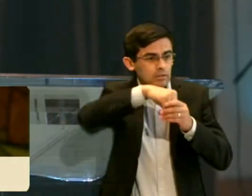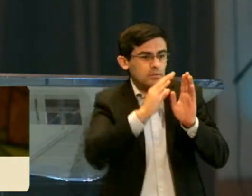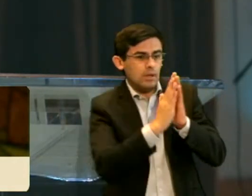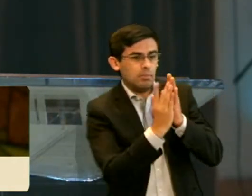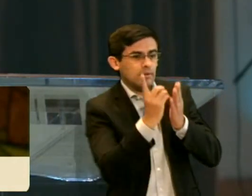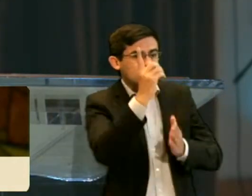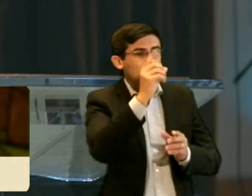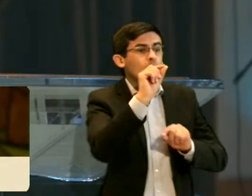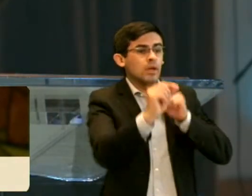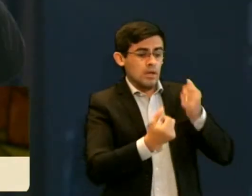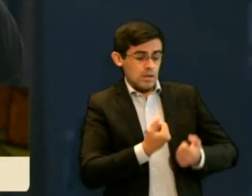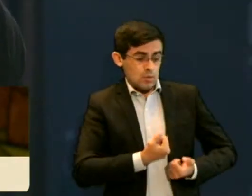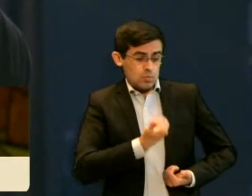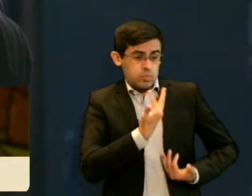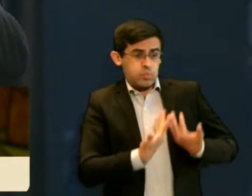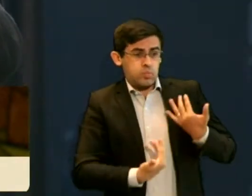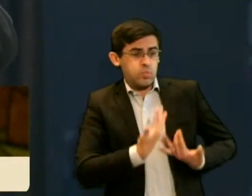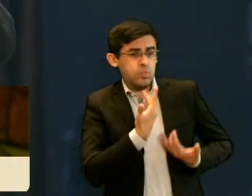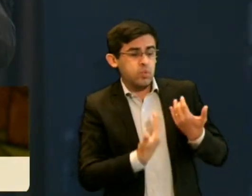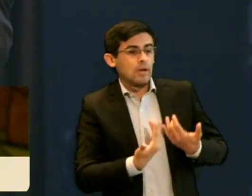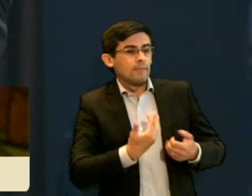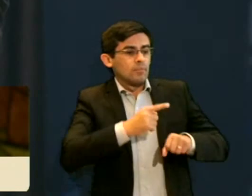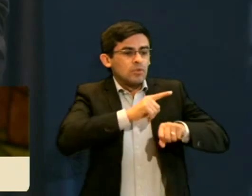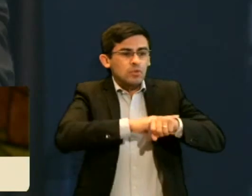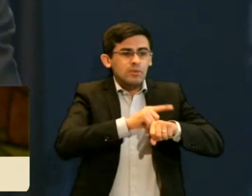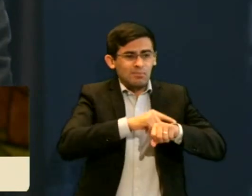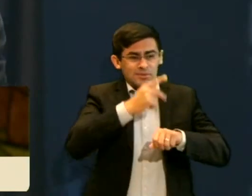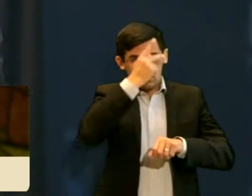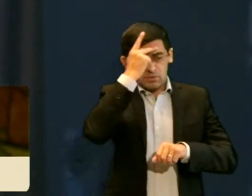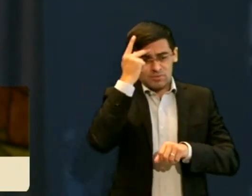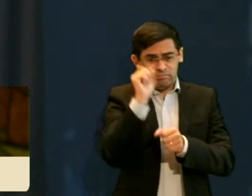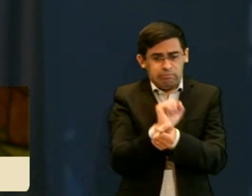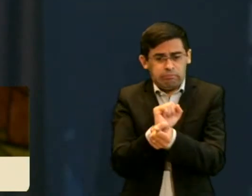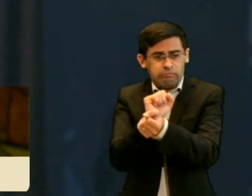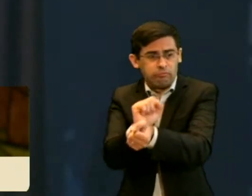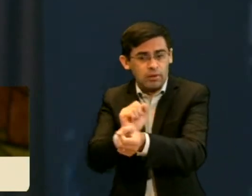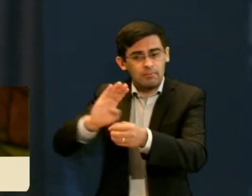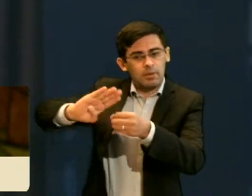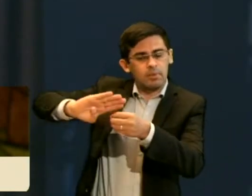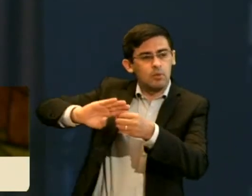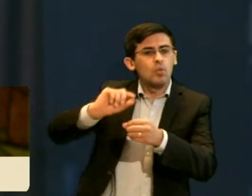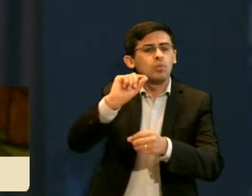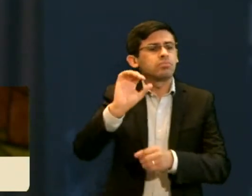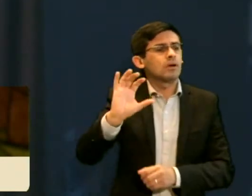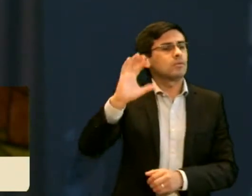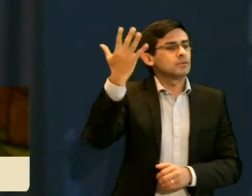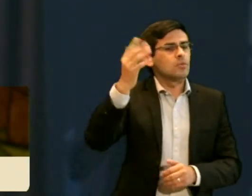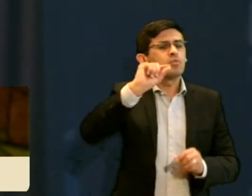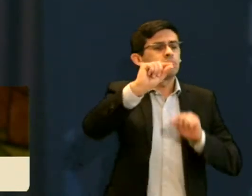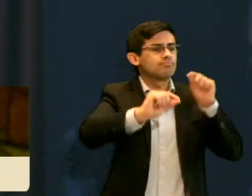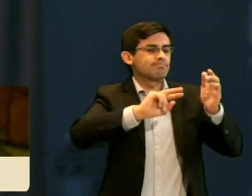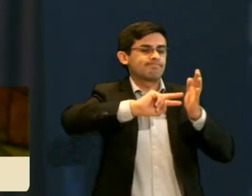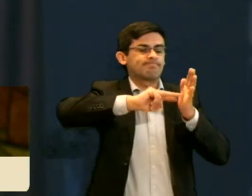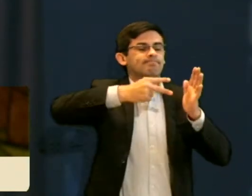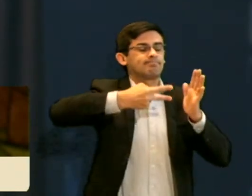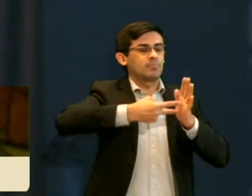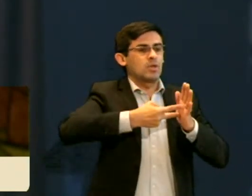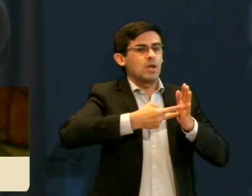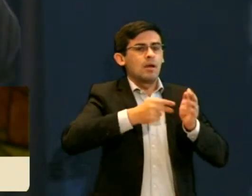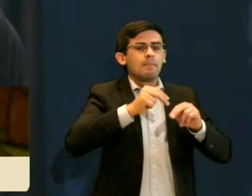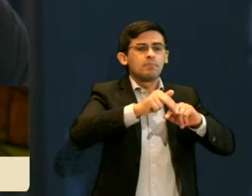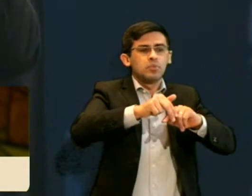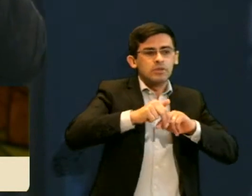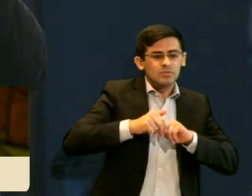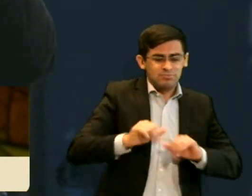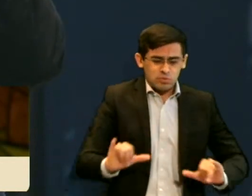ao reavivamento do saltério no tempo do exílio. O que tinha acontecido? O que isso representa? Por causa